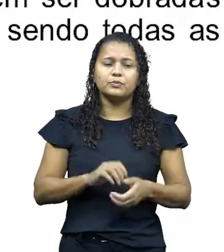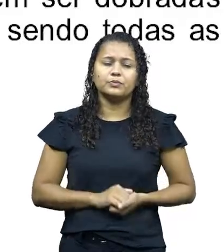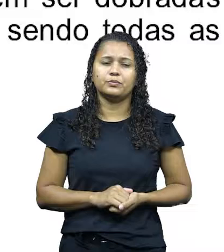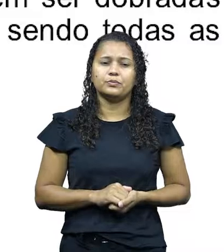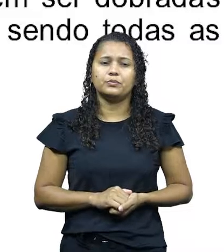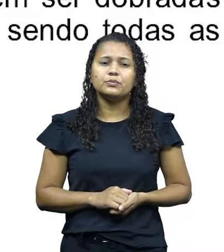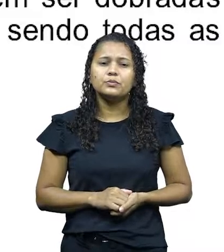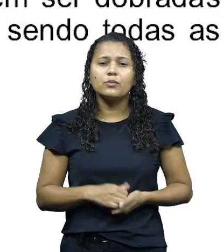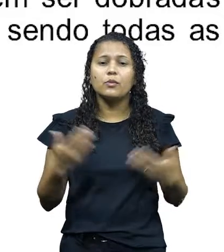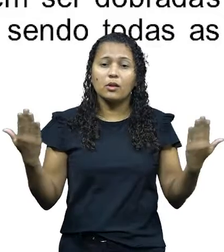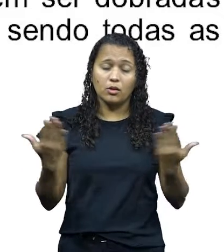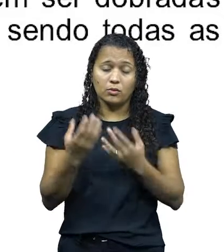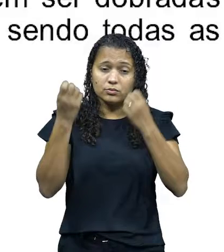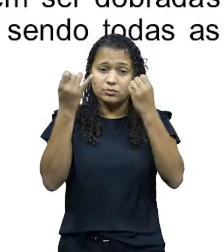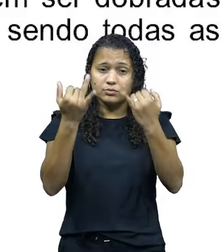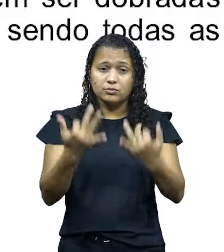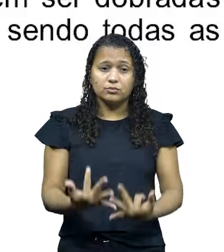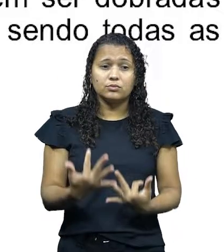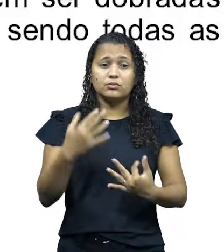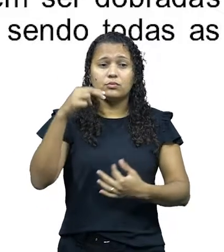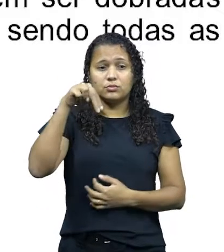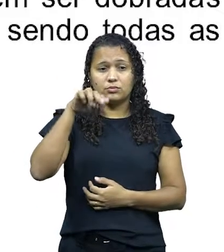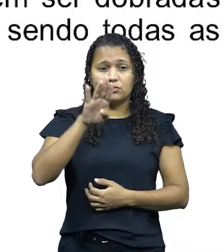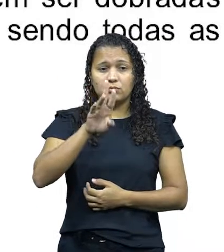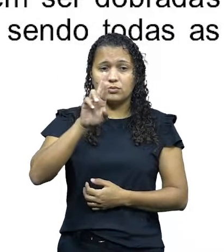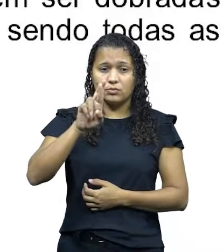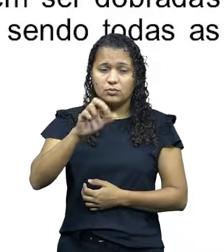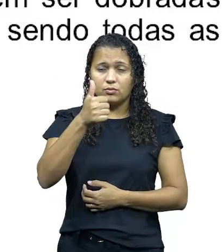técnico. Vamos começar falando sobre a NBR